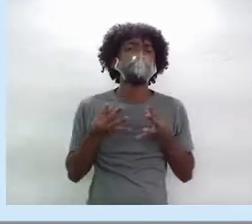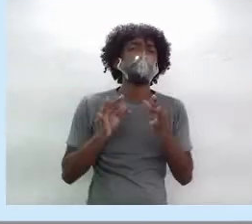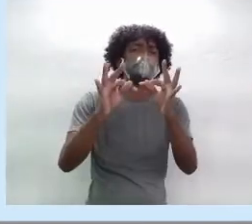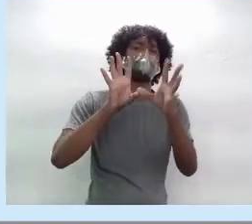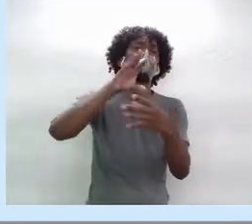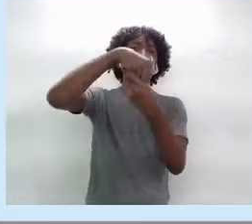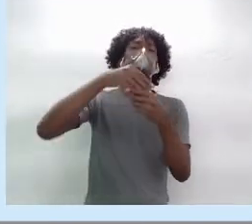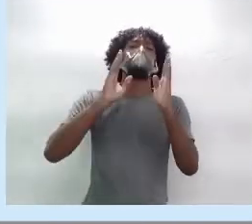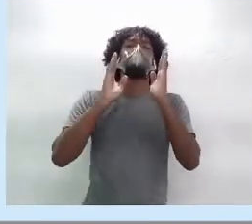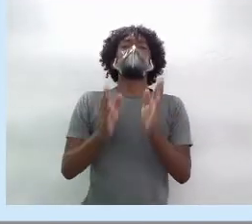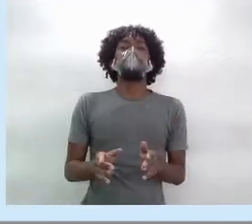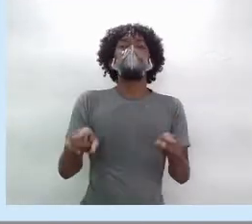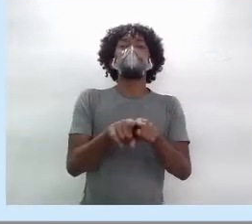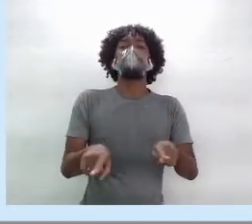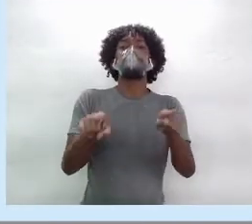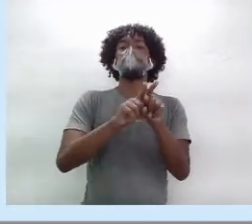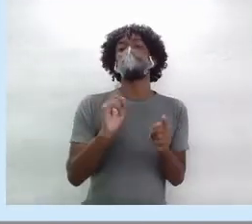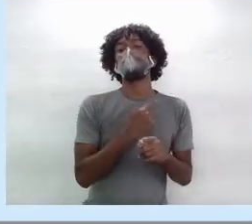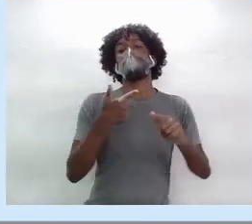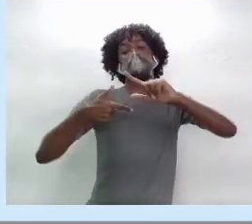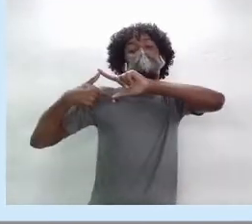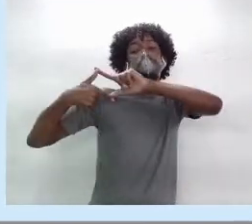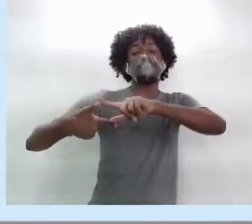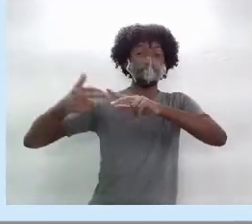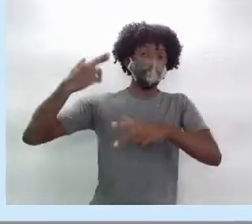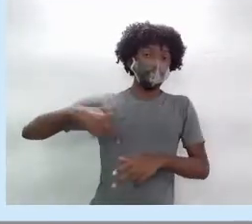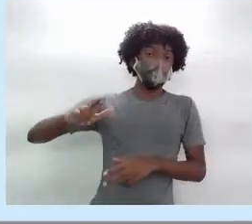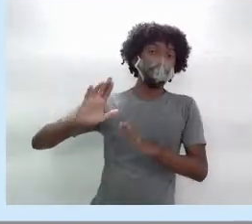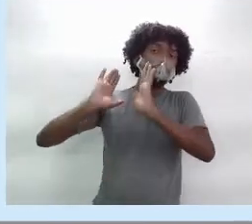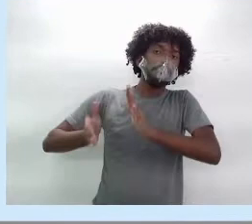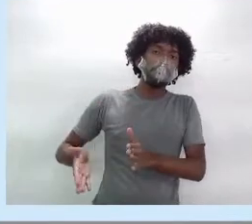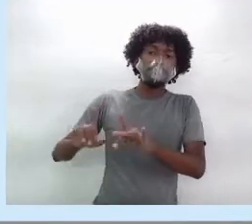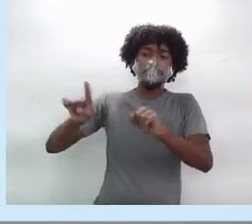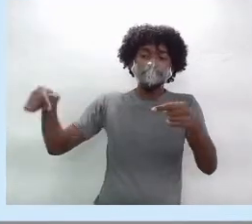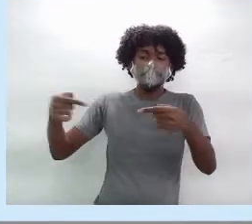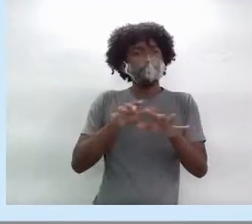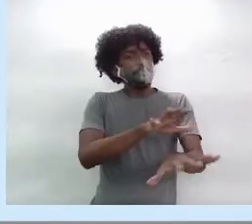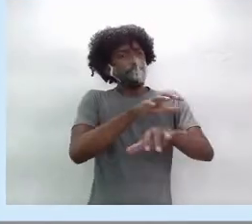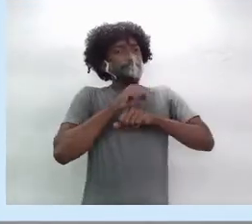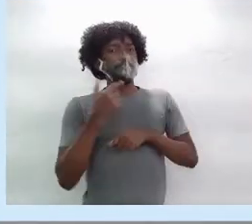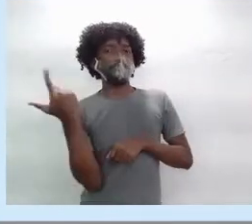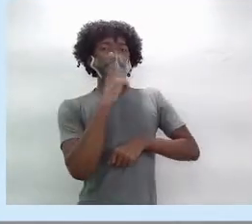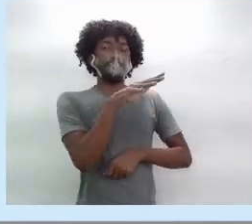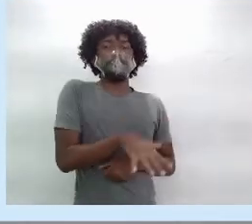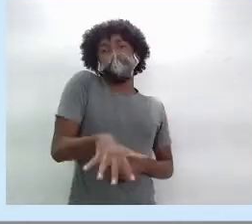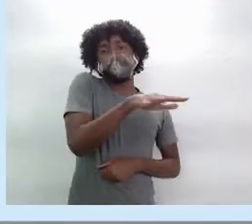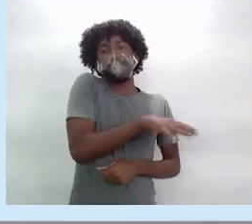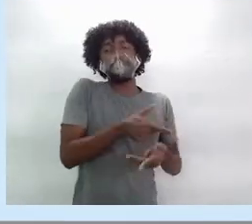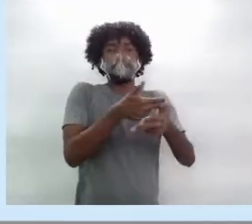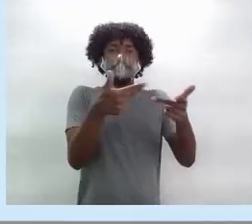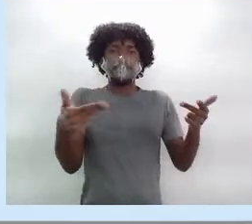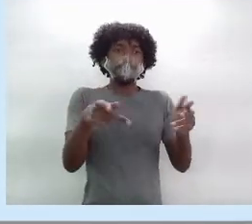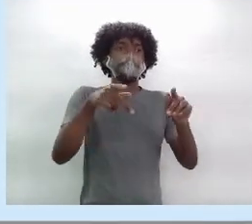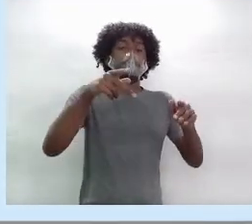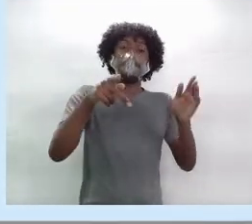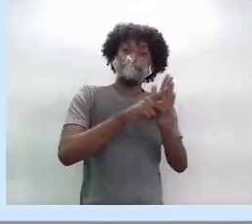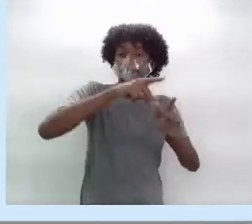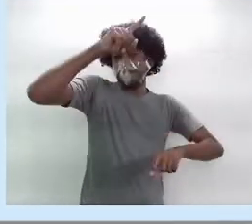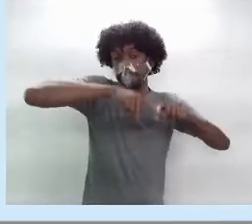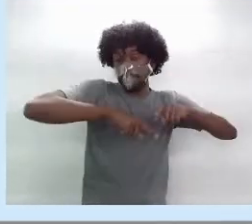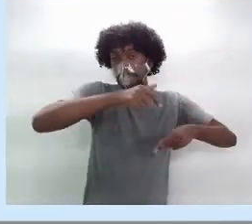Nós vimos que as tradições religiosas também se valem, certo, dos aparelhos midiáticos,